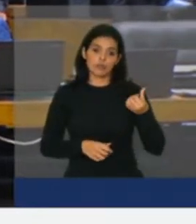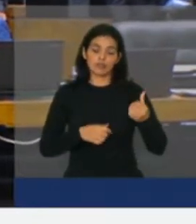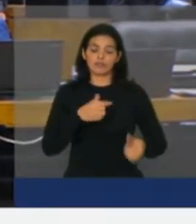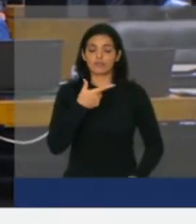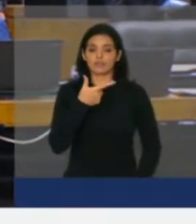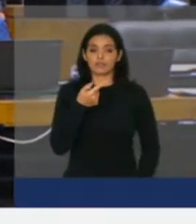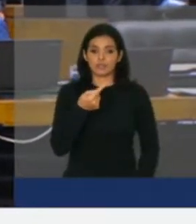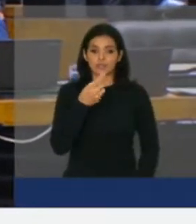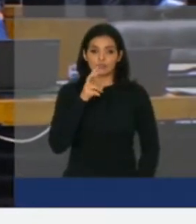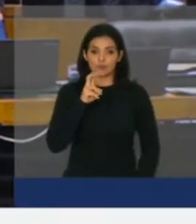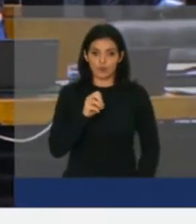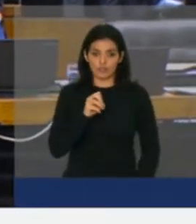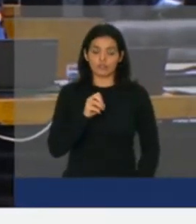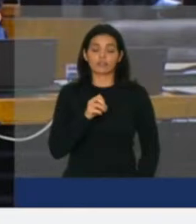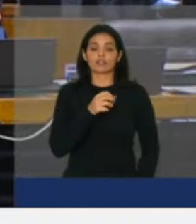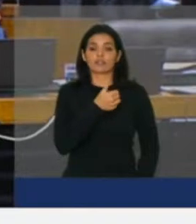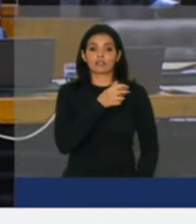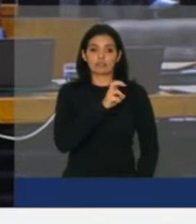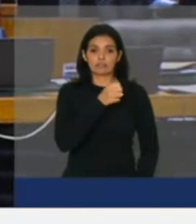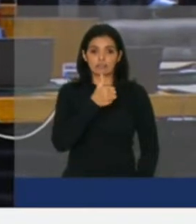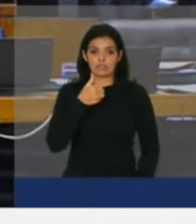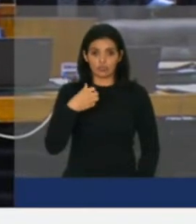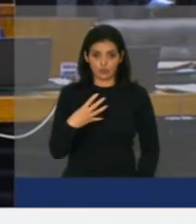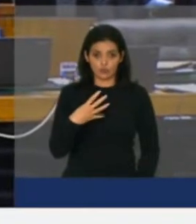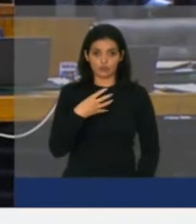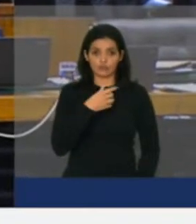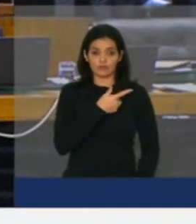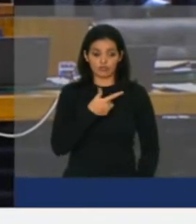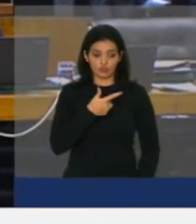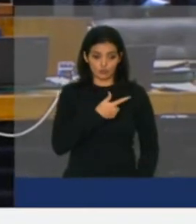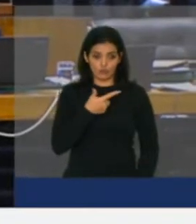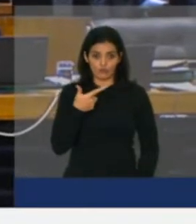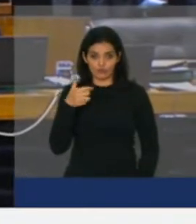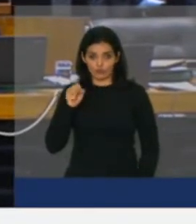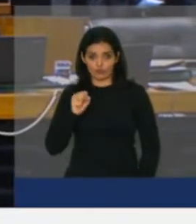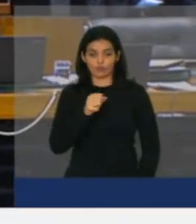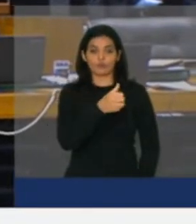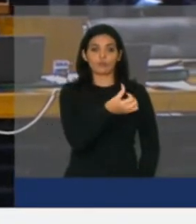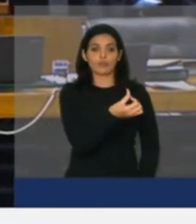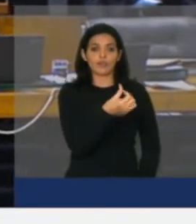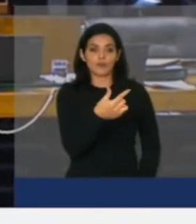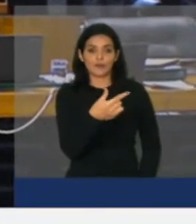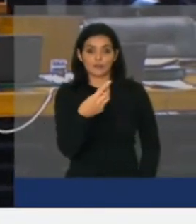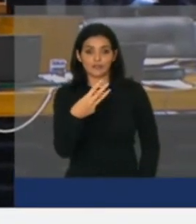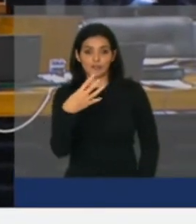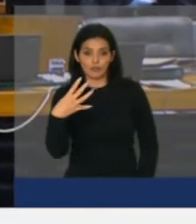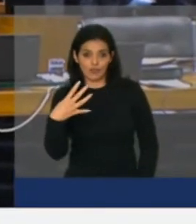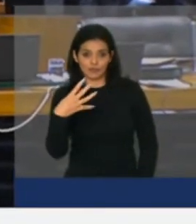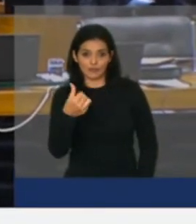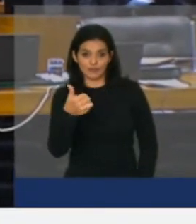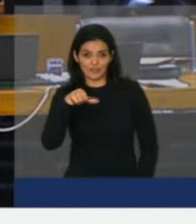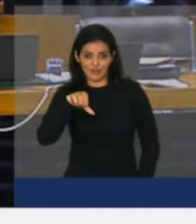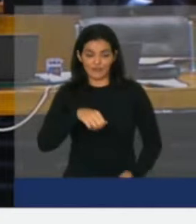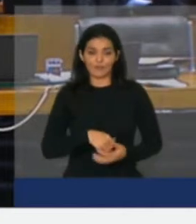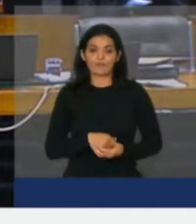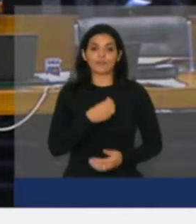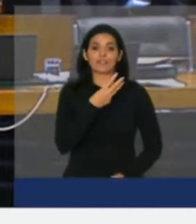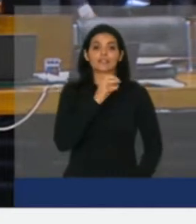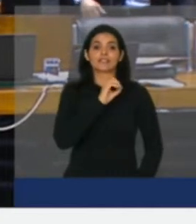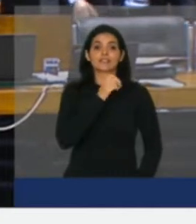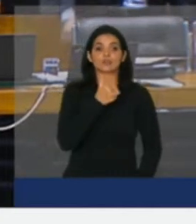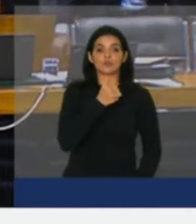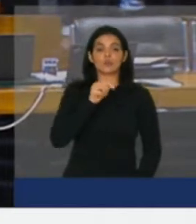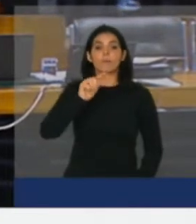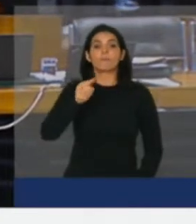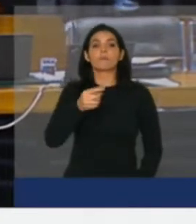20, 1514 de 21, 2228 de 20, 6234 de 19, 301 e 1100